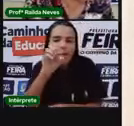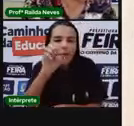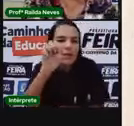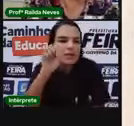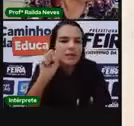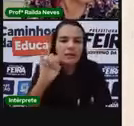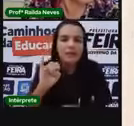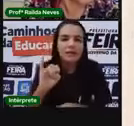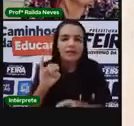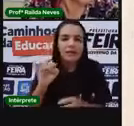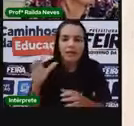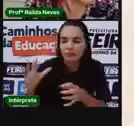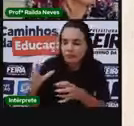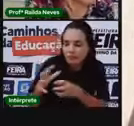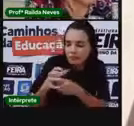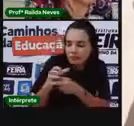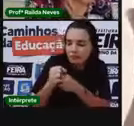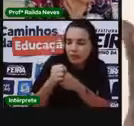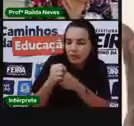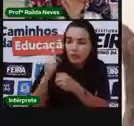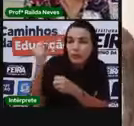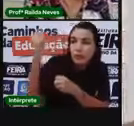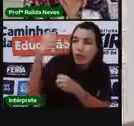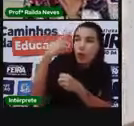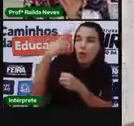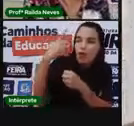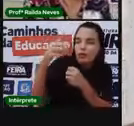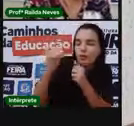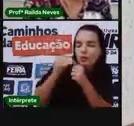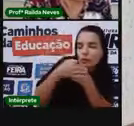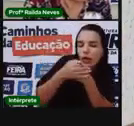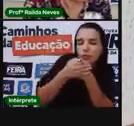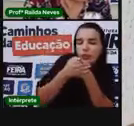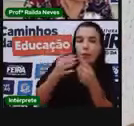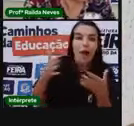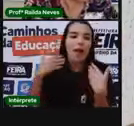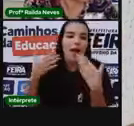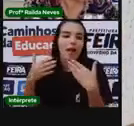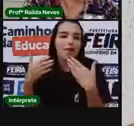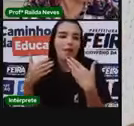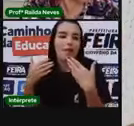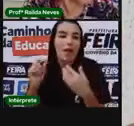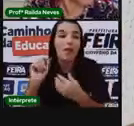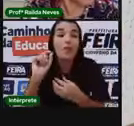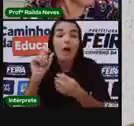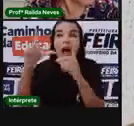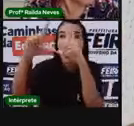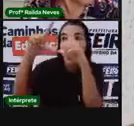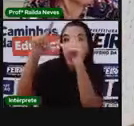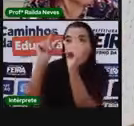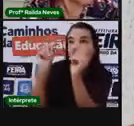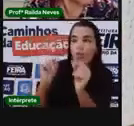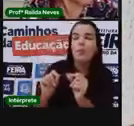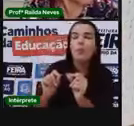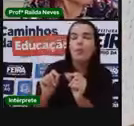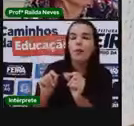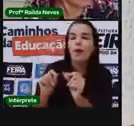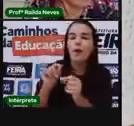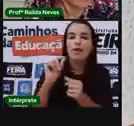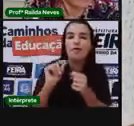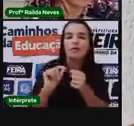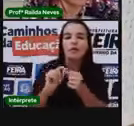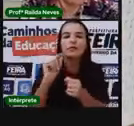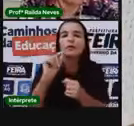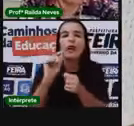calor da lua, emprestou o brilho e no leito negro da noite te traduziu